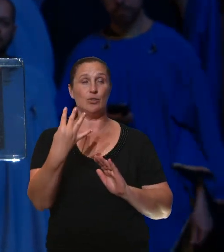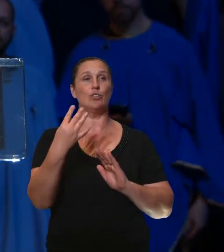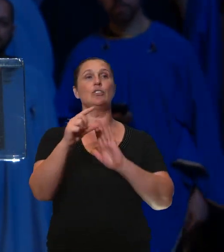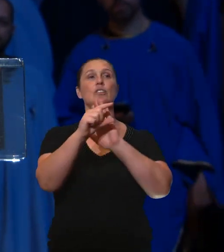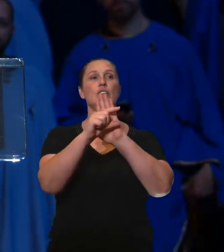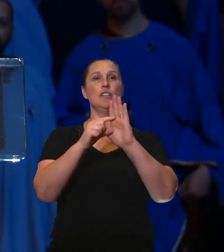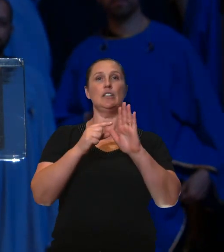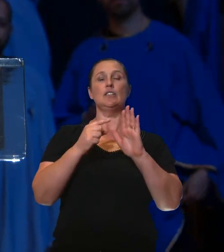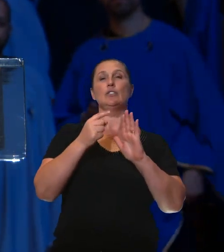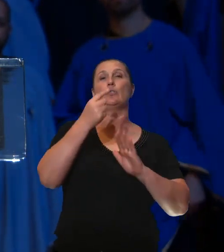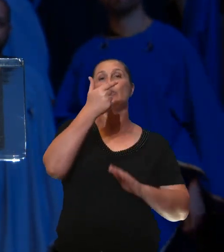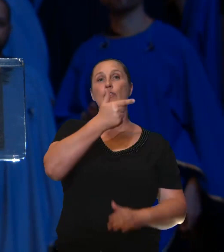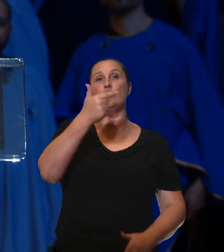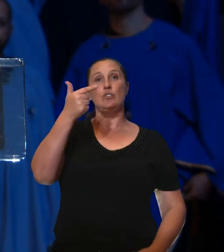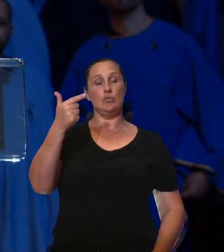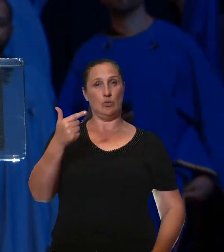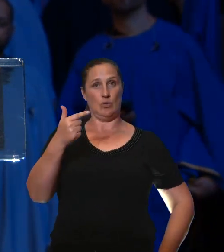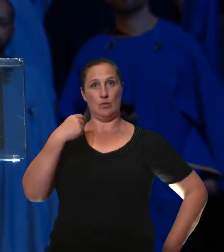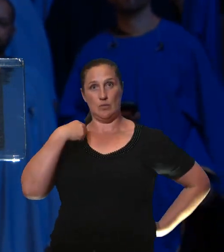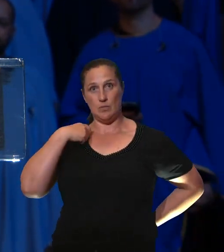versículo 22.